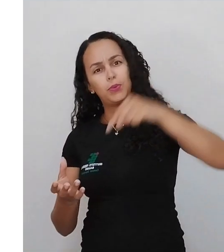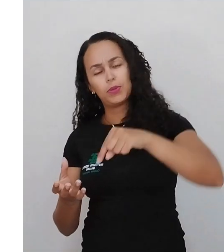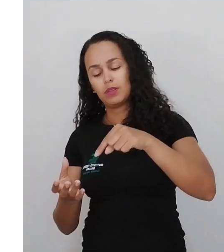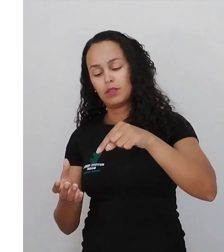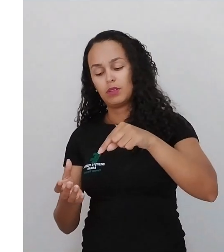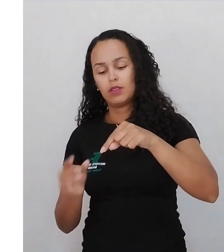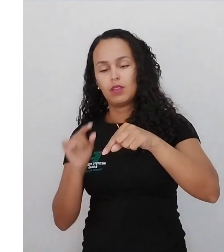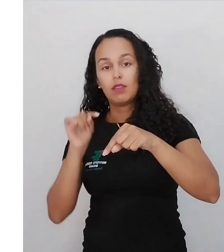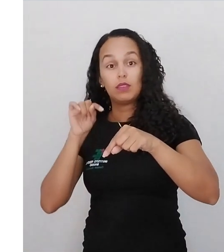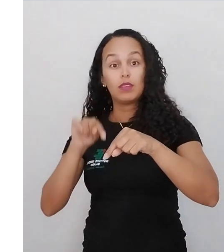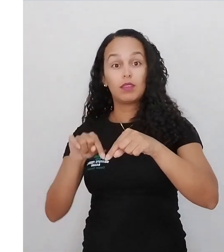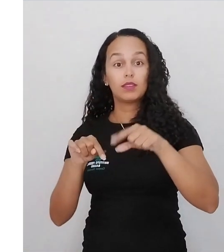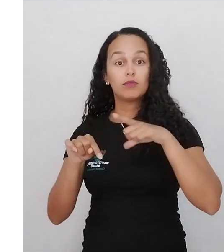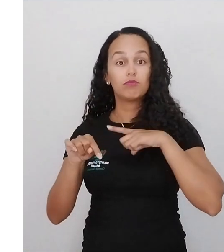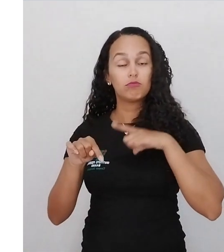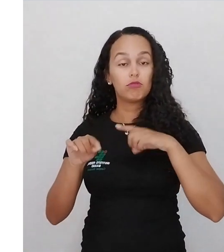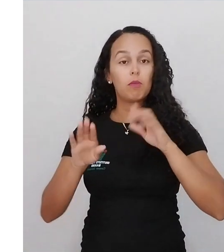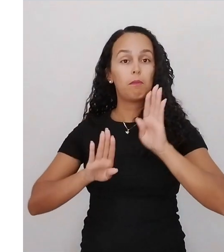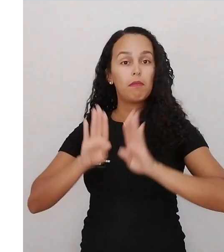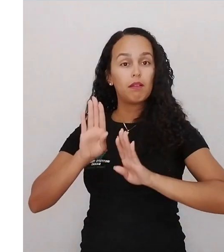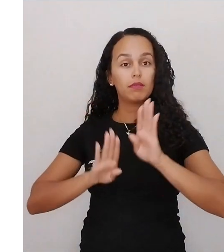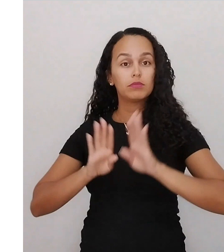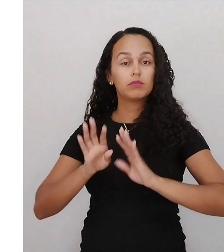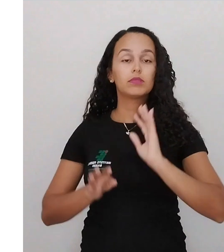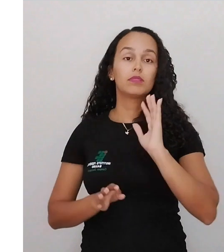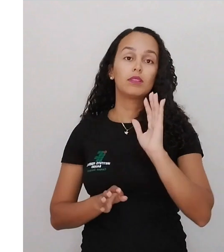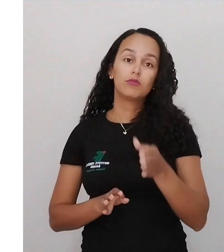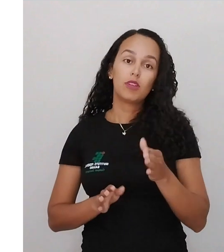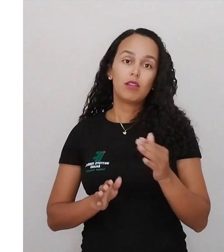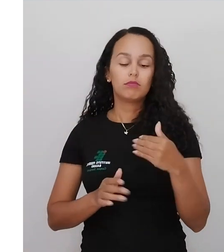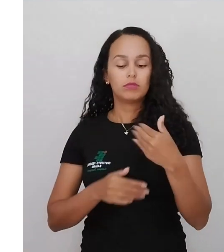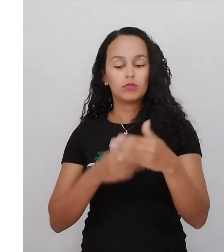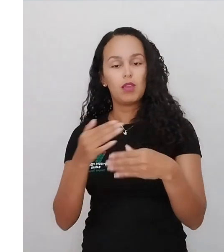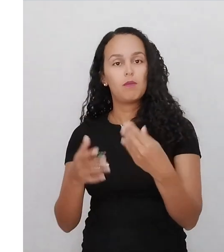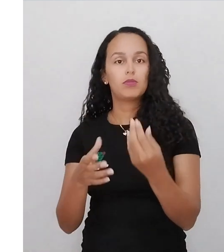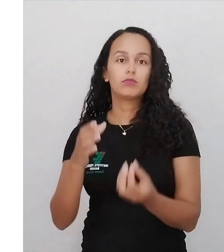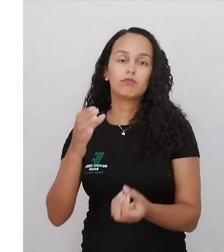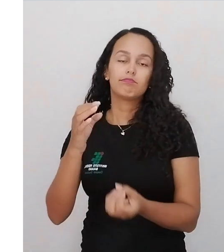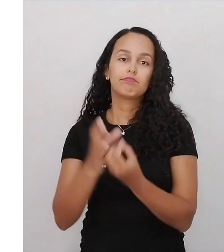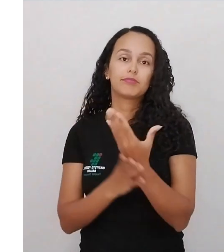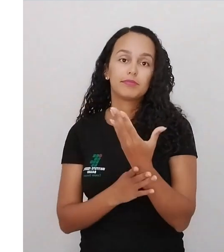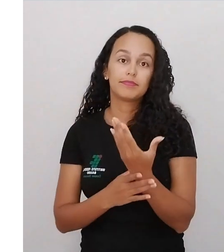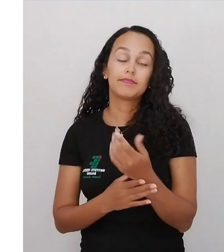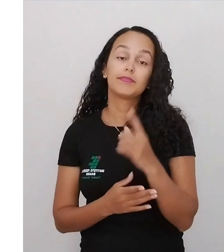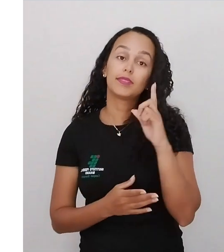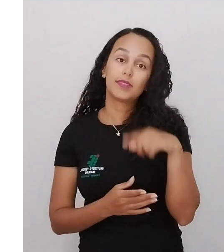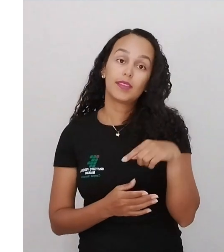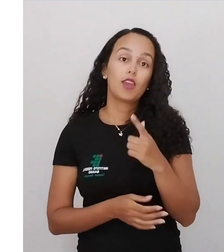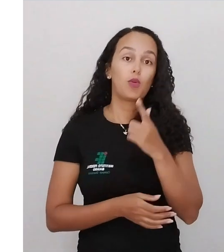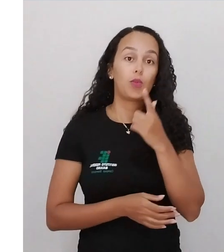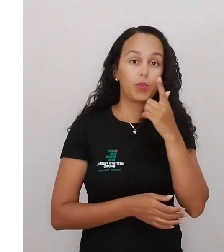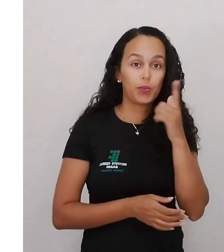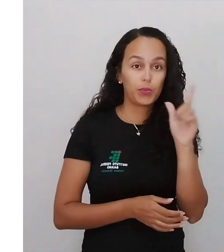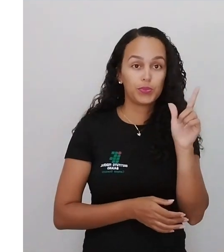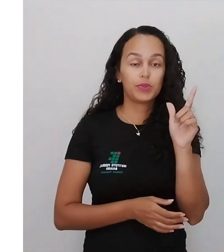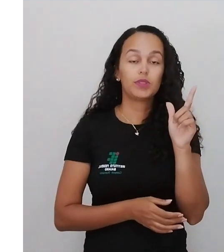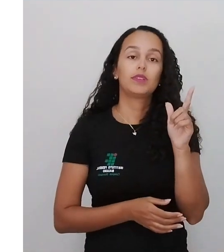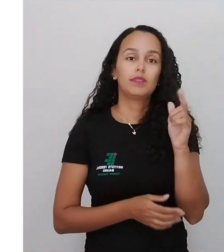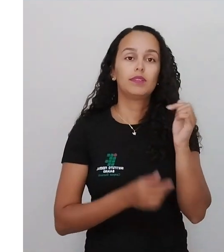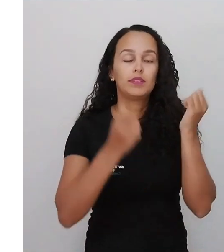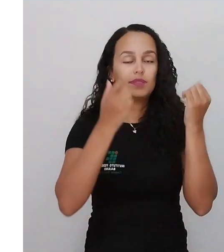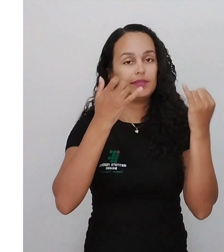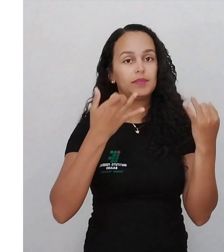formadas, né, como bactérias já ali instaladas. É uma outra linha de